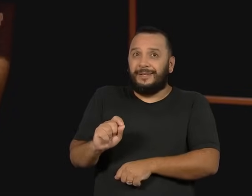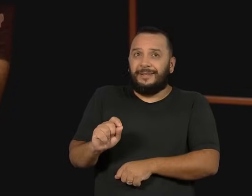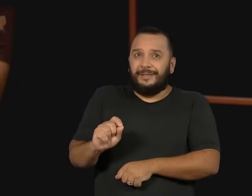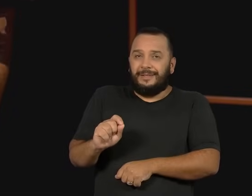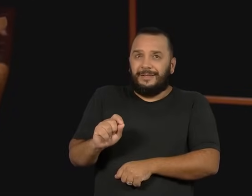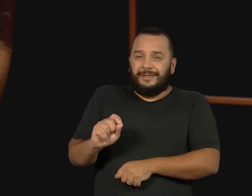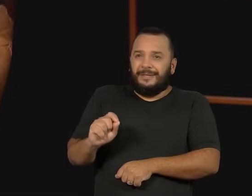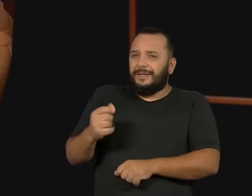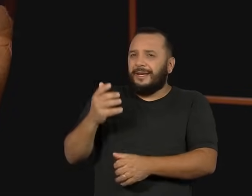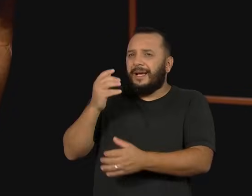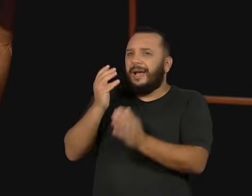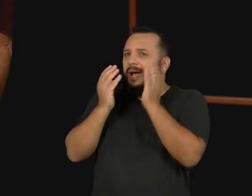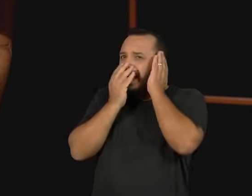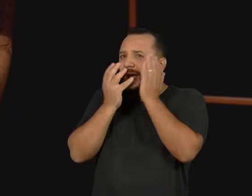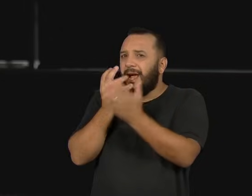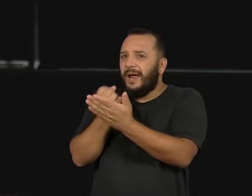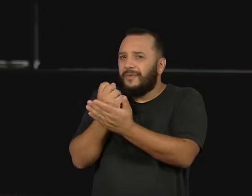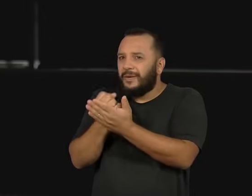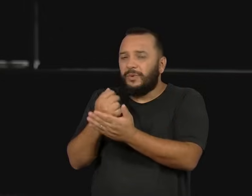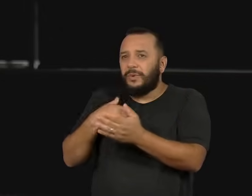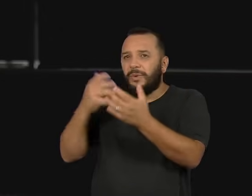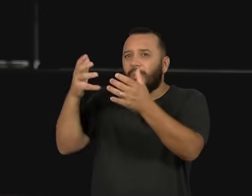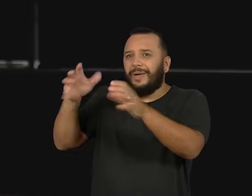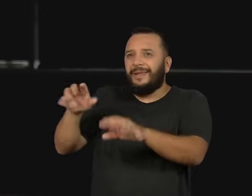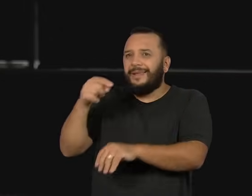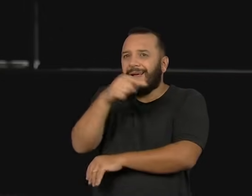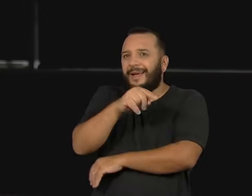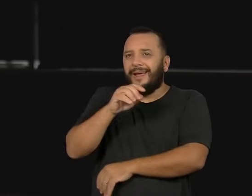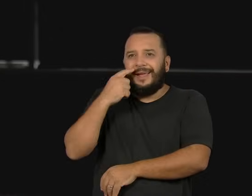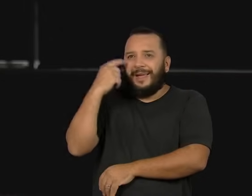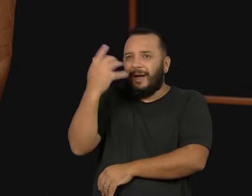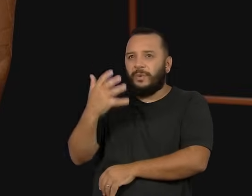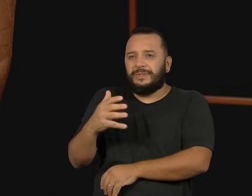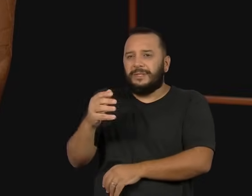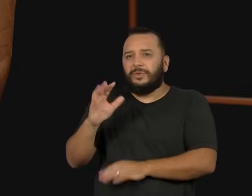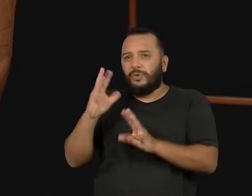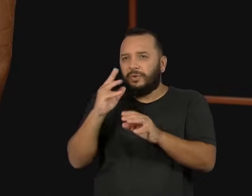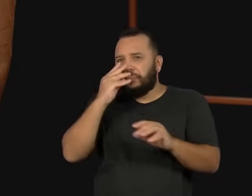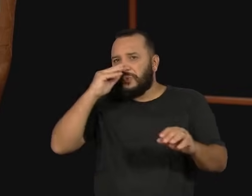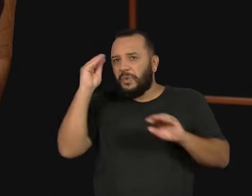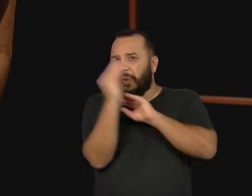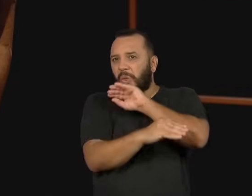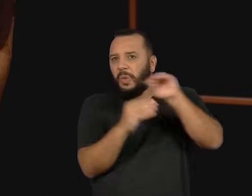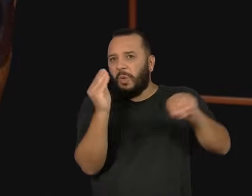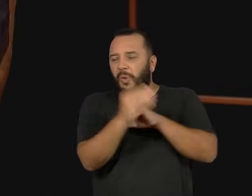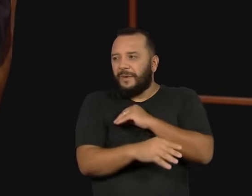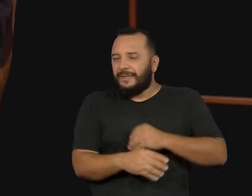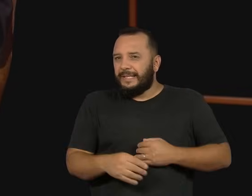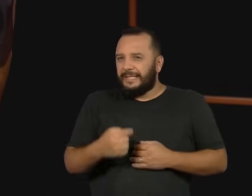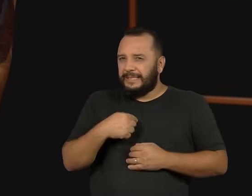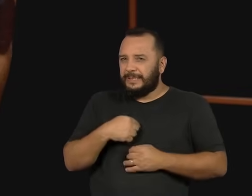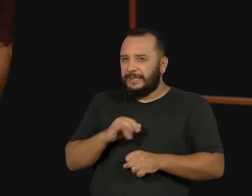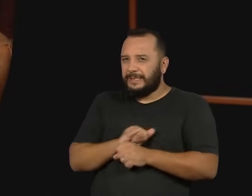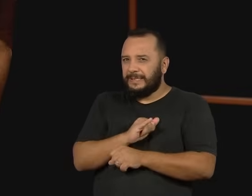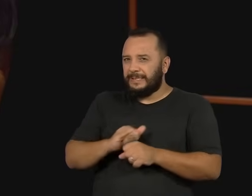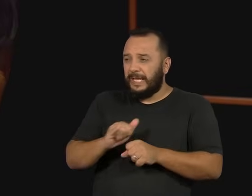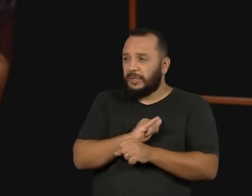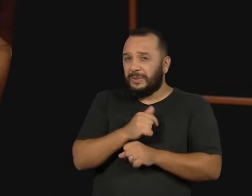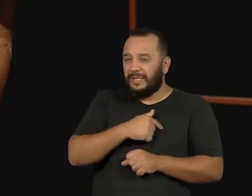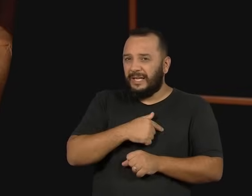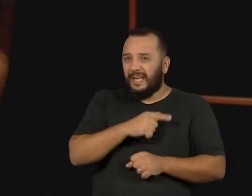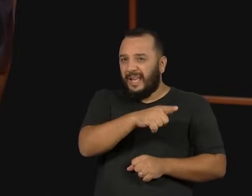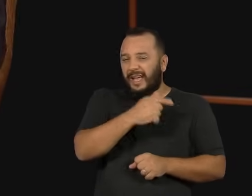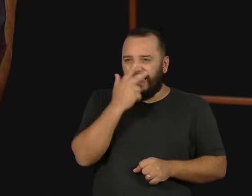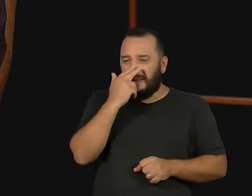Ninguém, gravadoras, selos, ninguém queria saber de Elza Soares. Então, a nossa missão era fazer